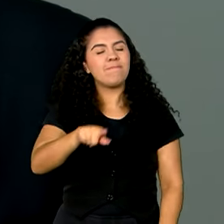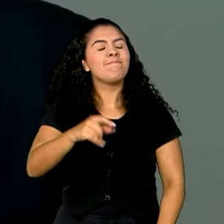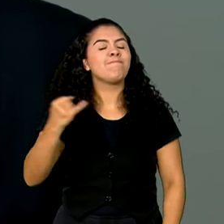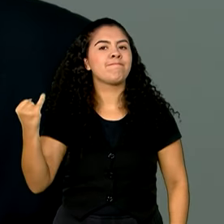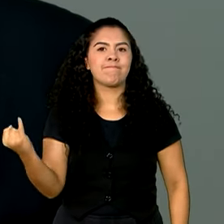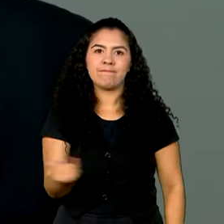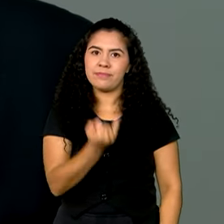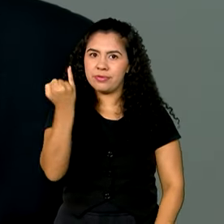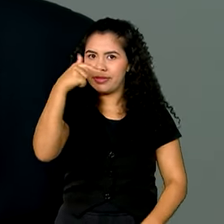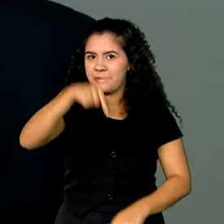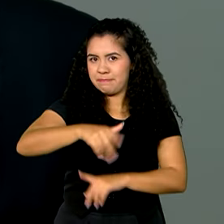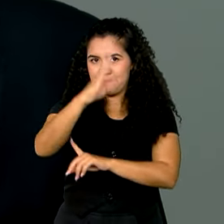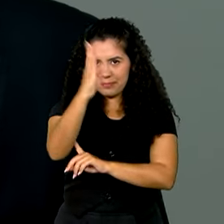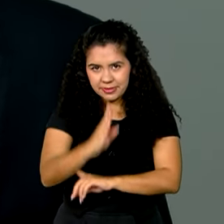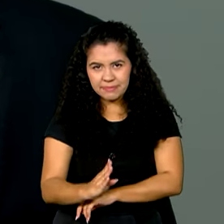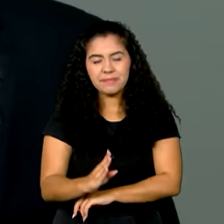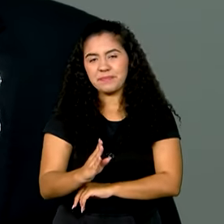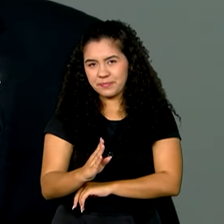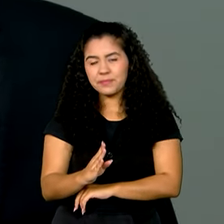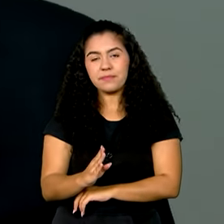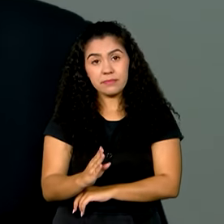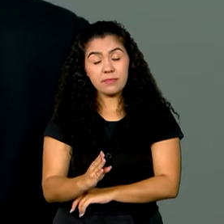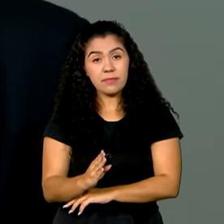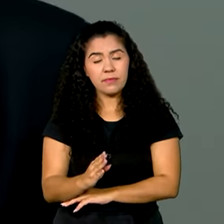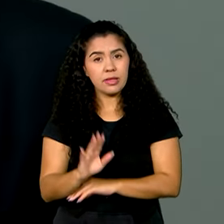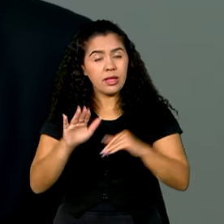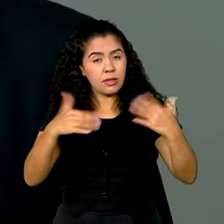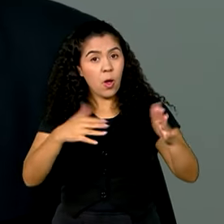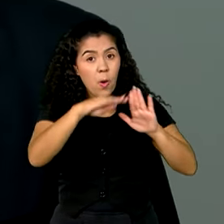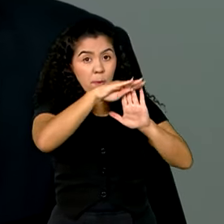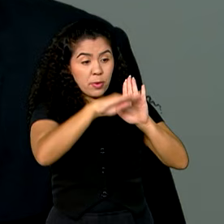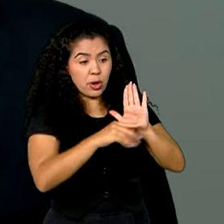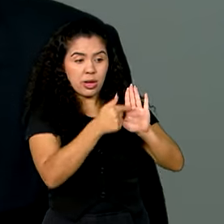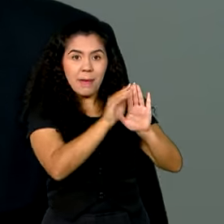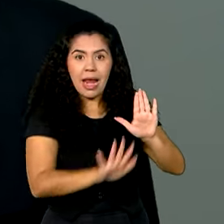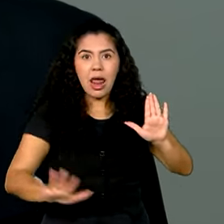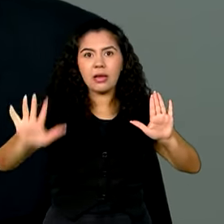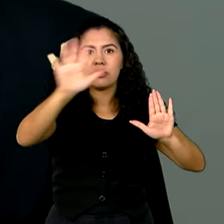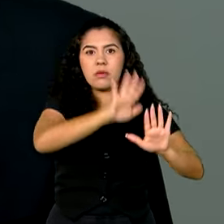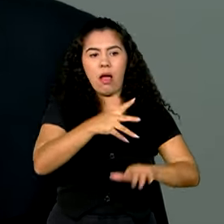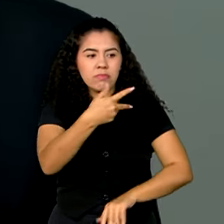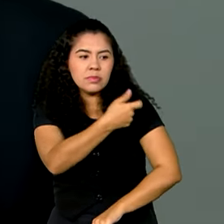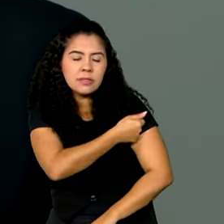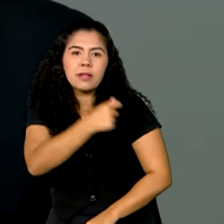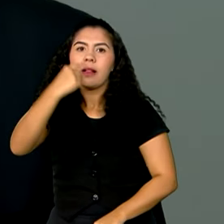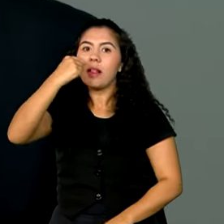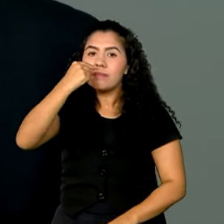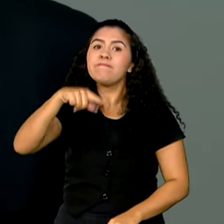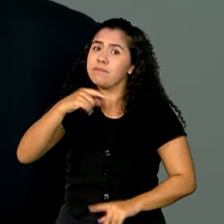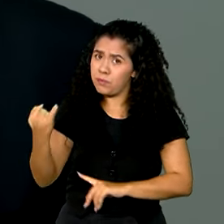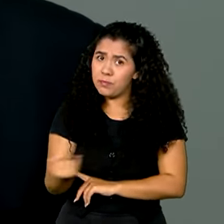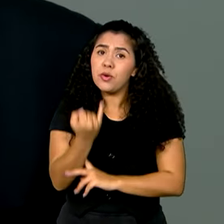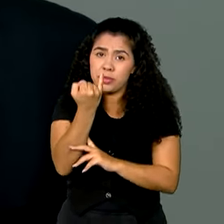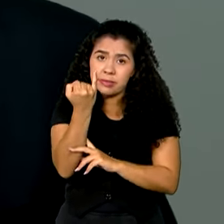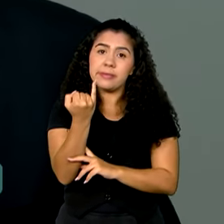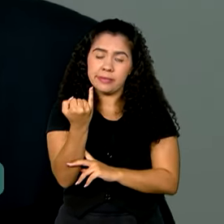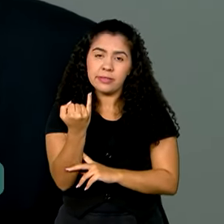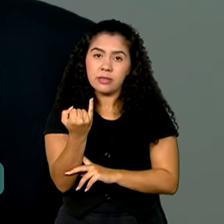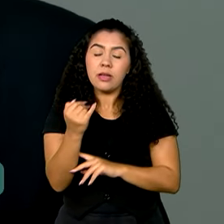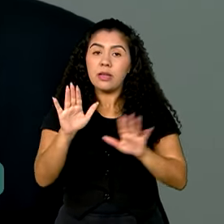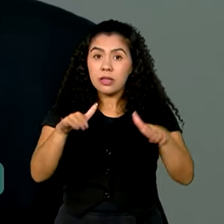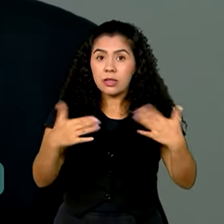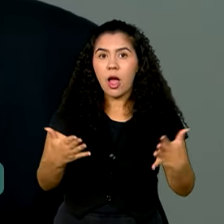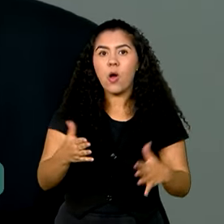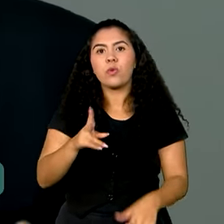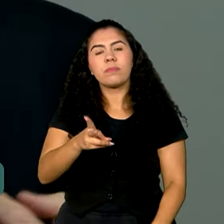importante para o nosso país. E o Programa Nacional de Imunizações também ele é muito importante para o nosso país. Então, ao mesmo